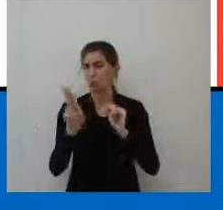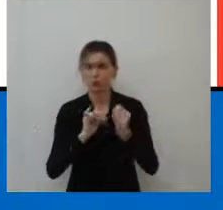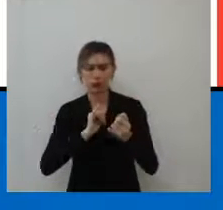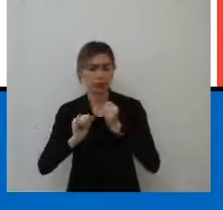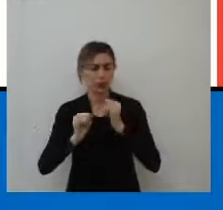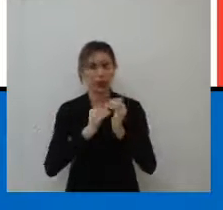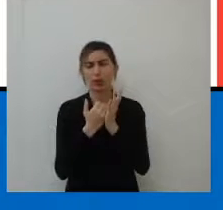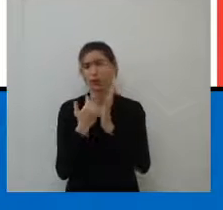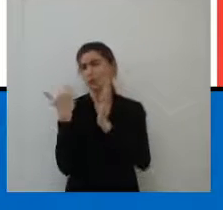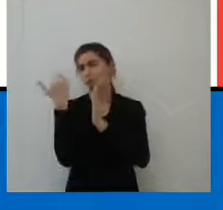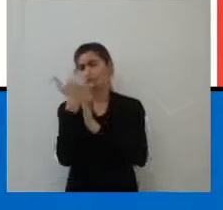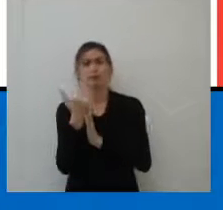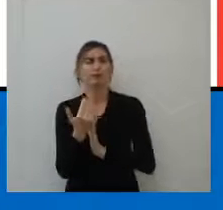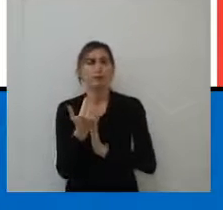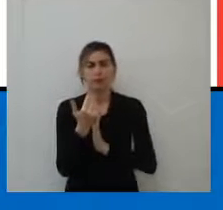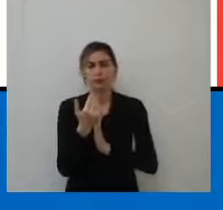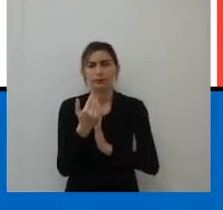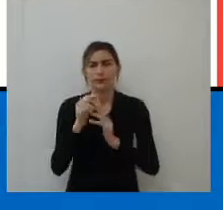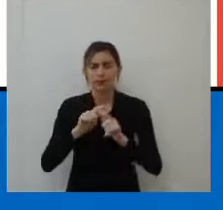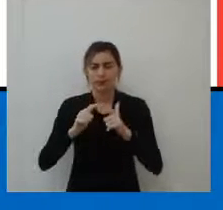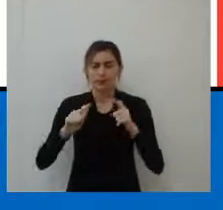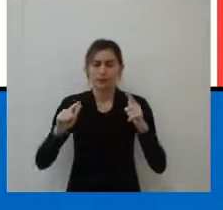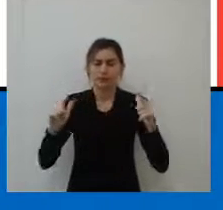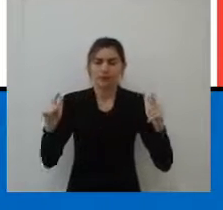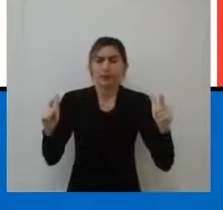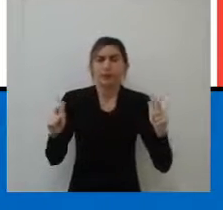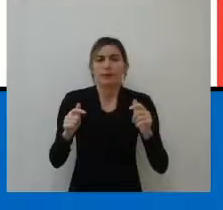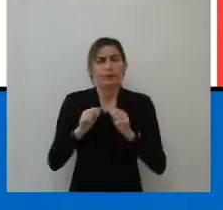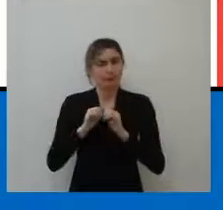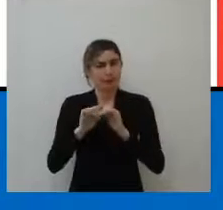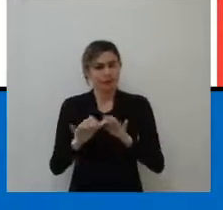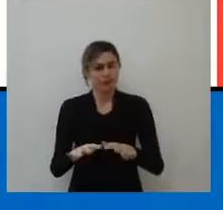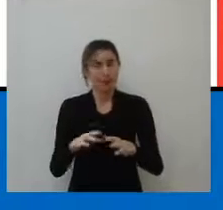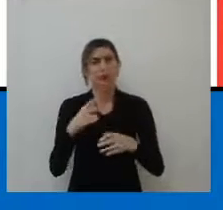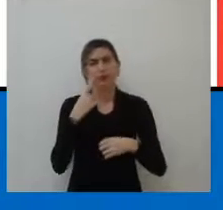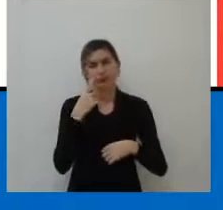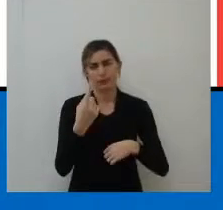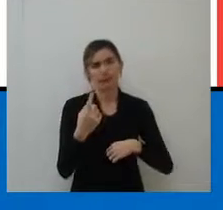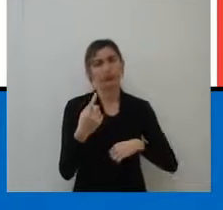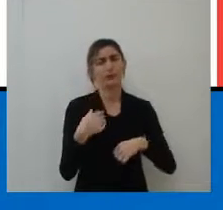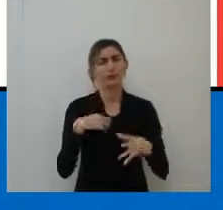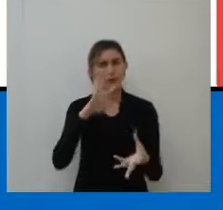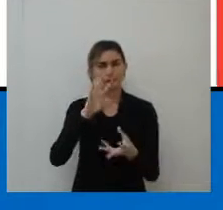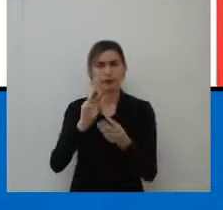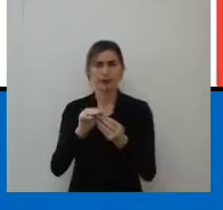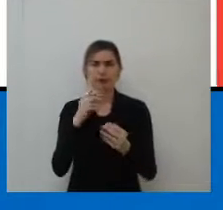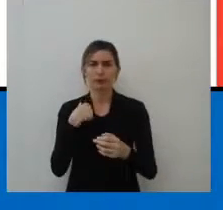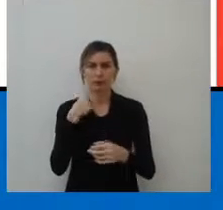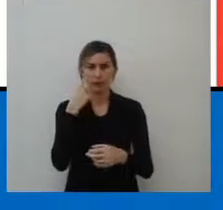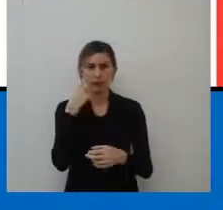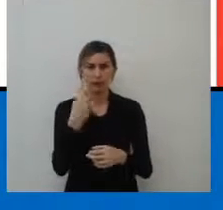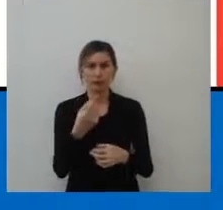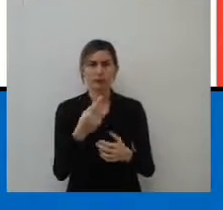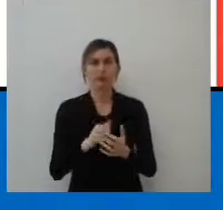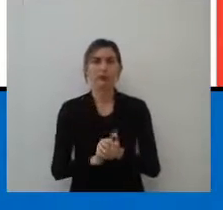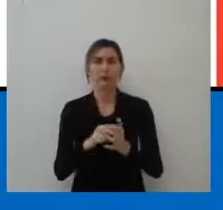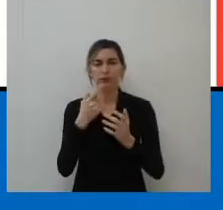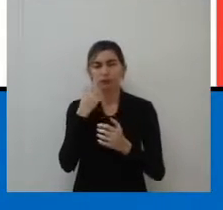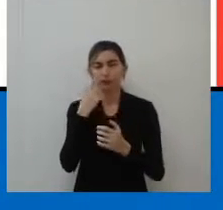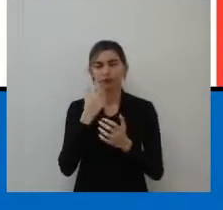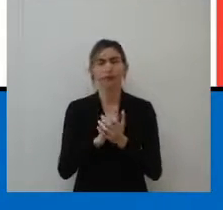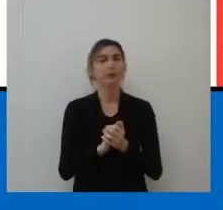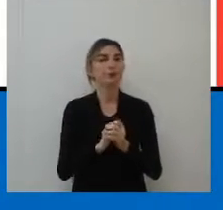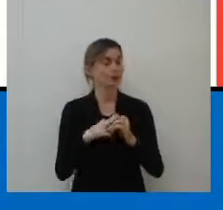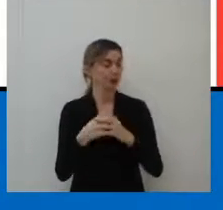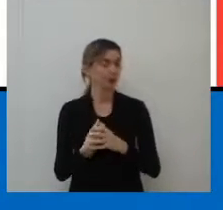internet, vem crescendo aí exponencialmente. Vamos fazer uma revisãozinha agora de tudo que a gente viu. Ó, gente,